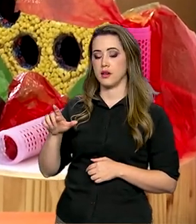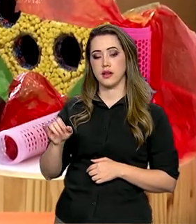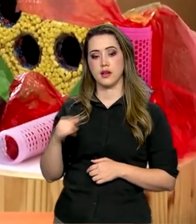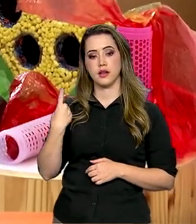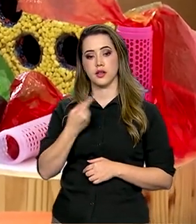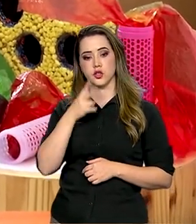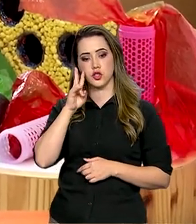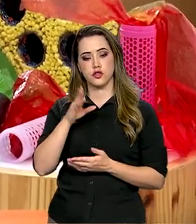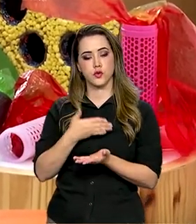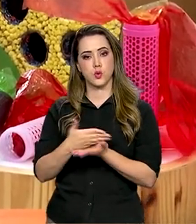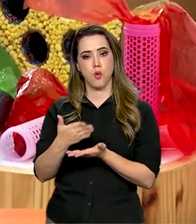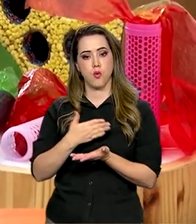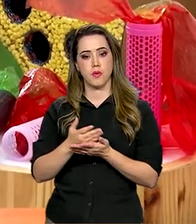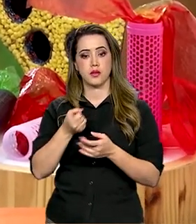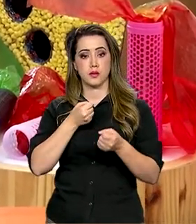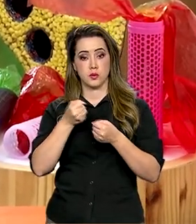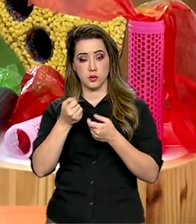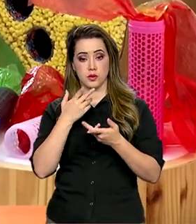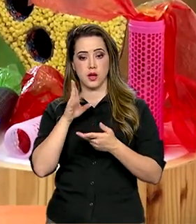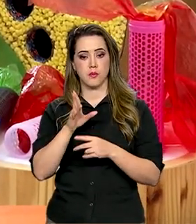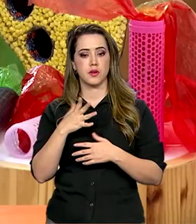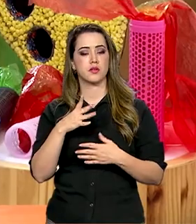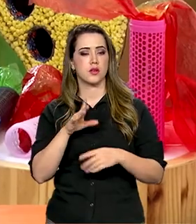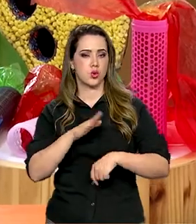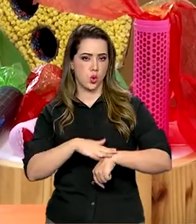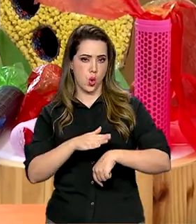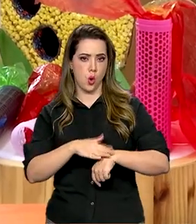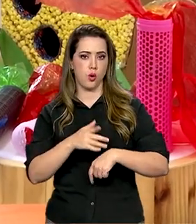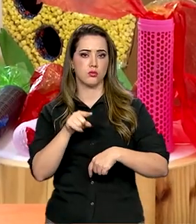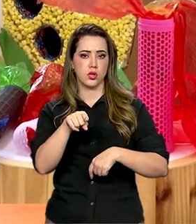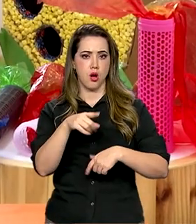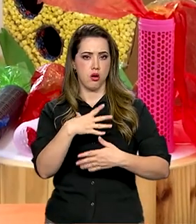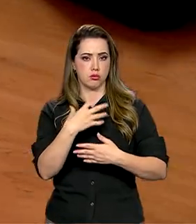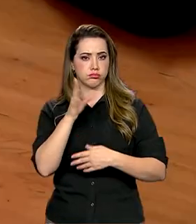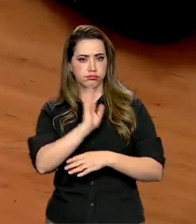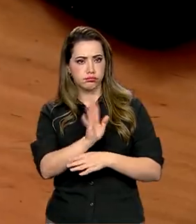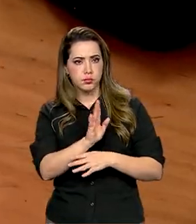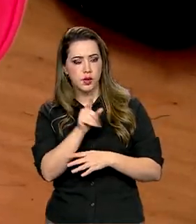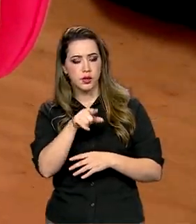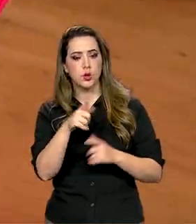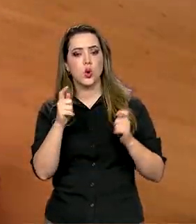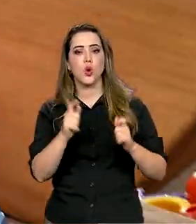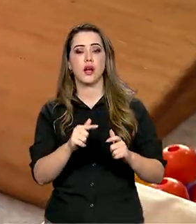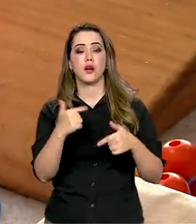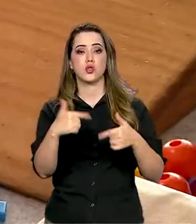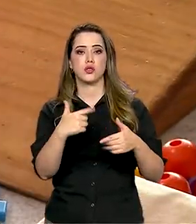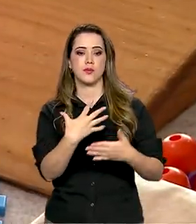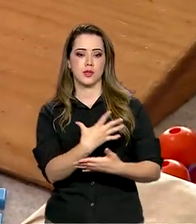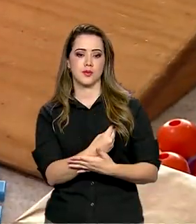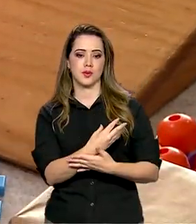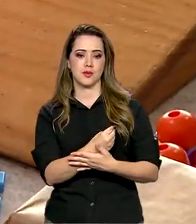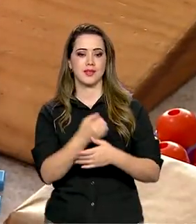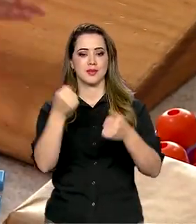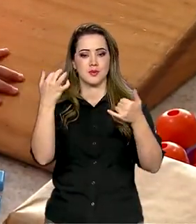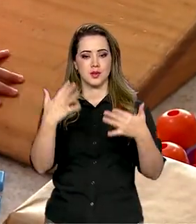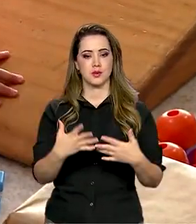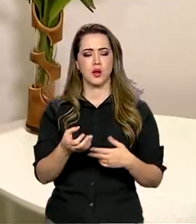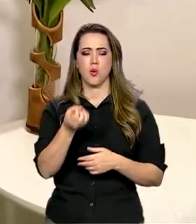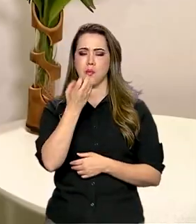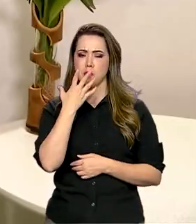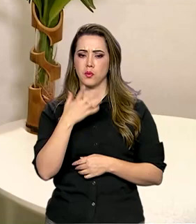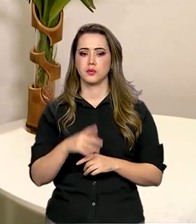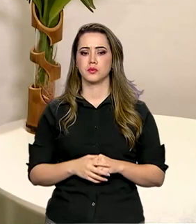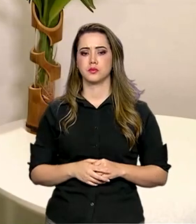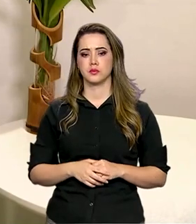início da reportagem, estava amamentando no local de trabalho. E ninguém melhor que ela para falar sobre esse benefício.